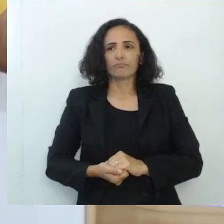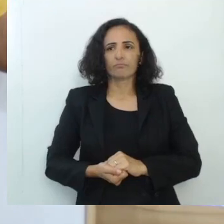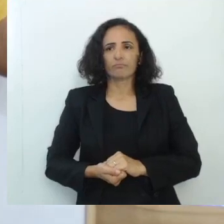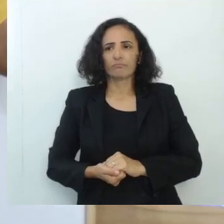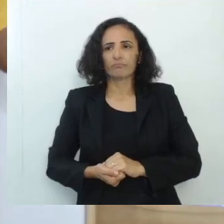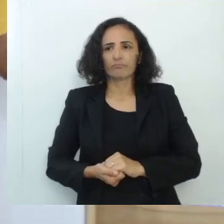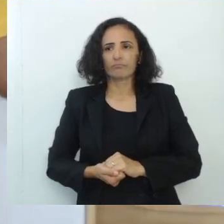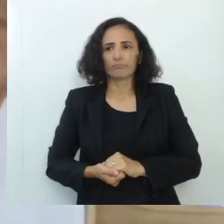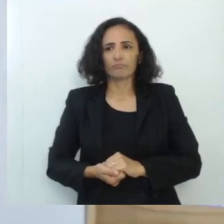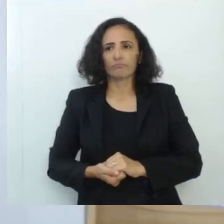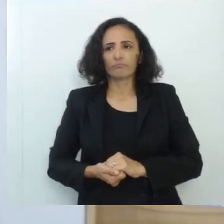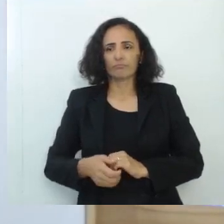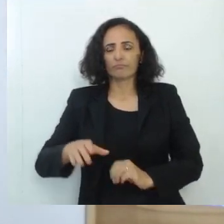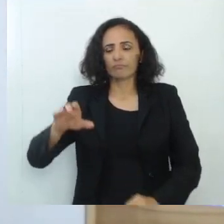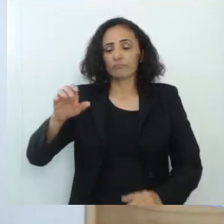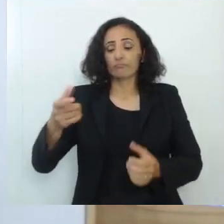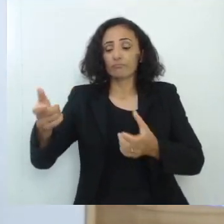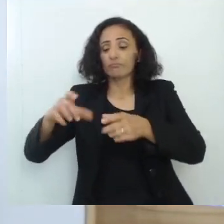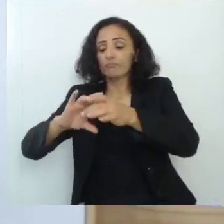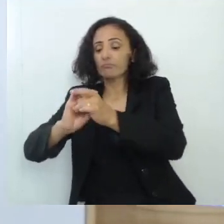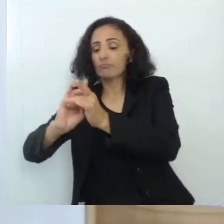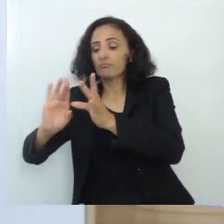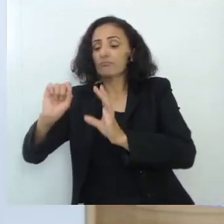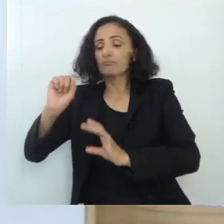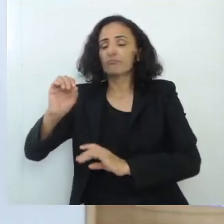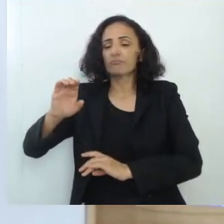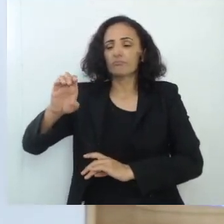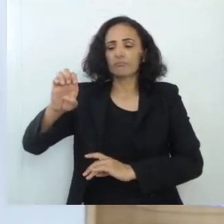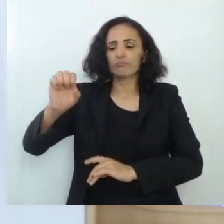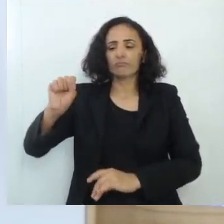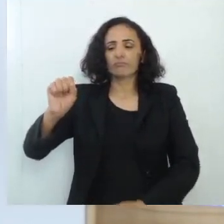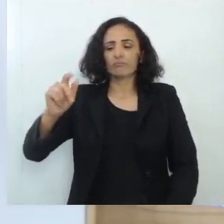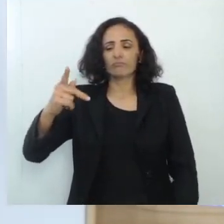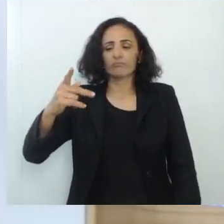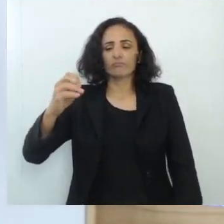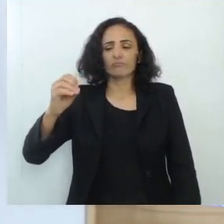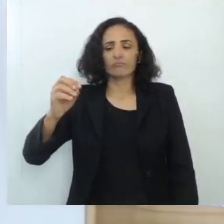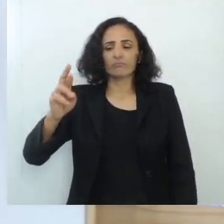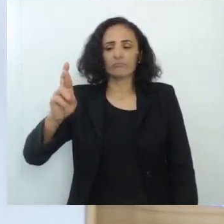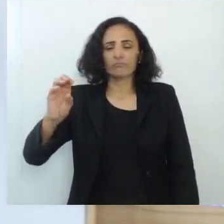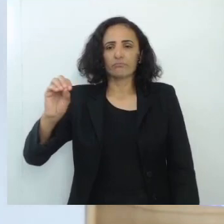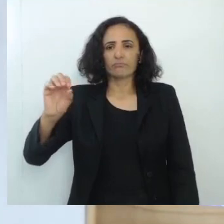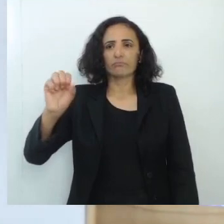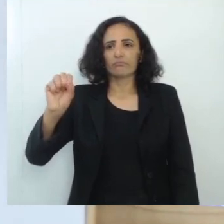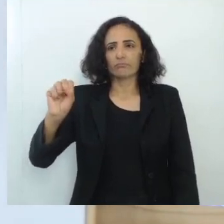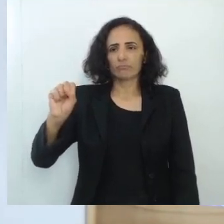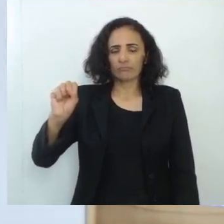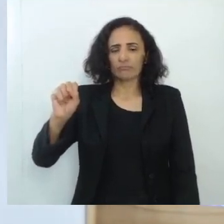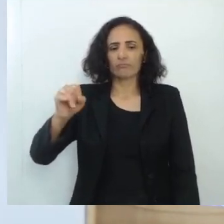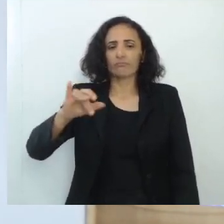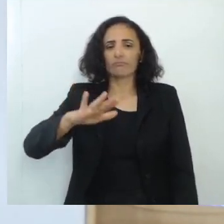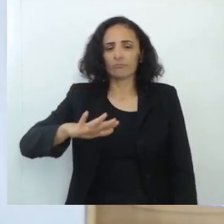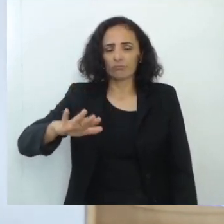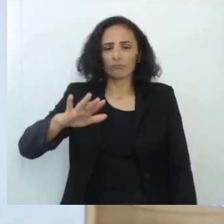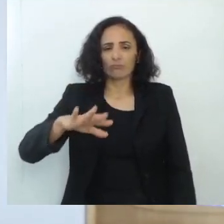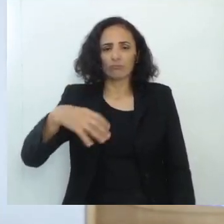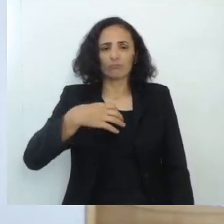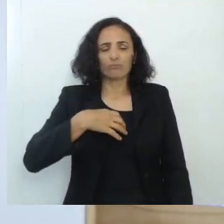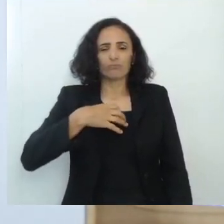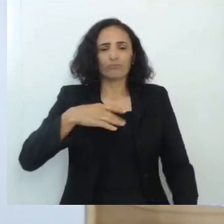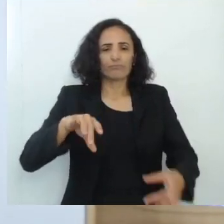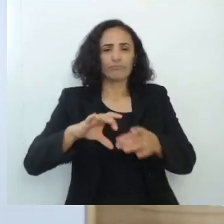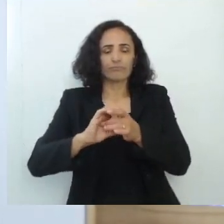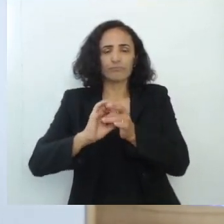esporos. Aí é aqui que eu preciso que vocês não esqueçam. Olhe, é aqui que você vai ter liberação